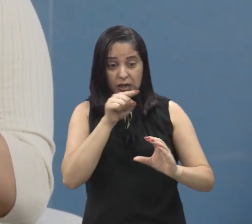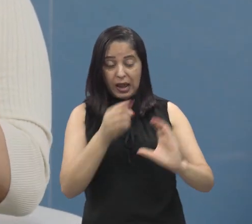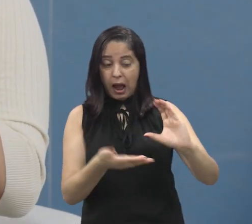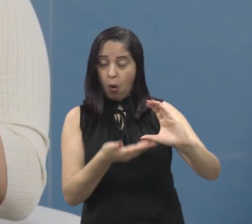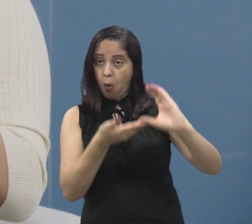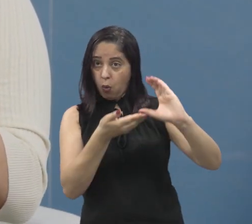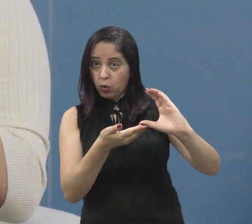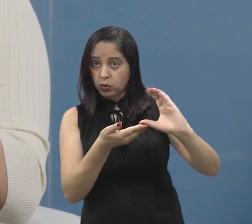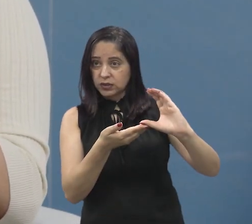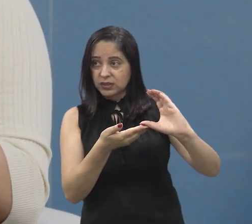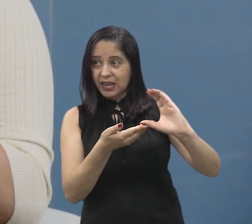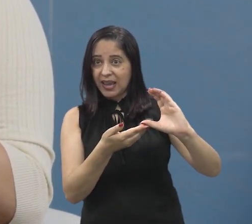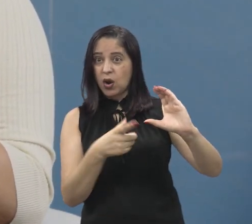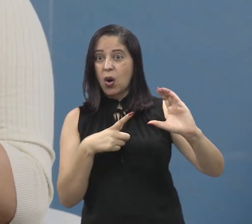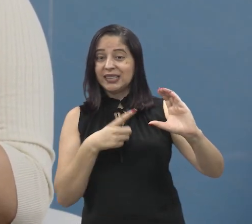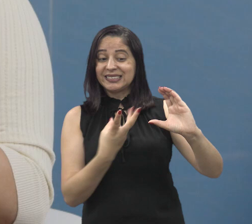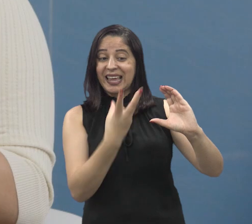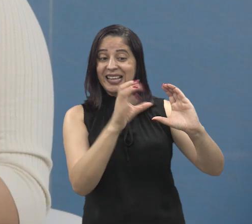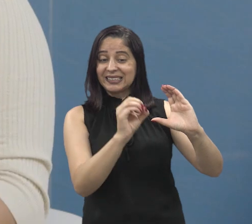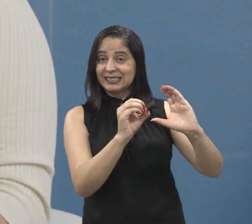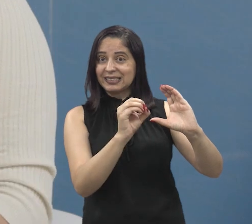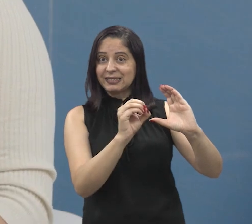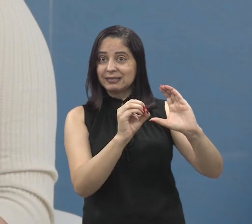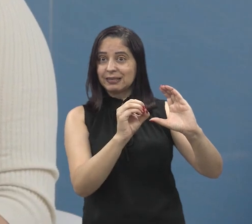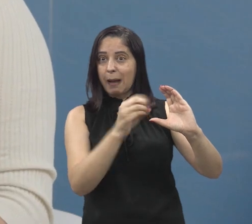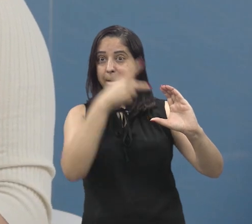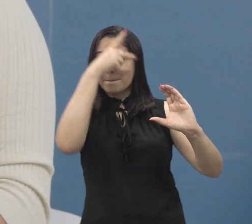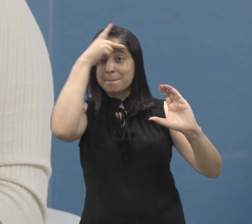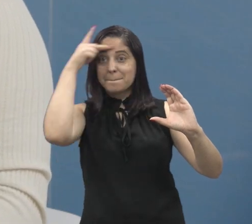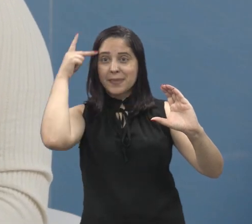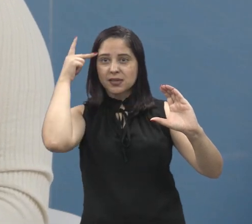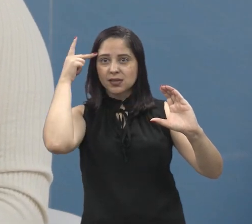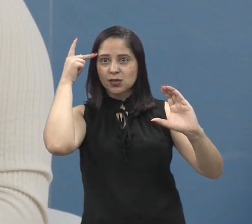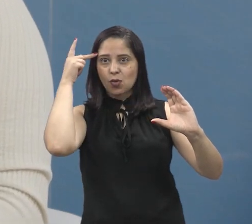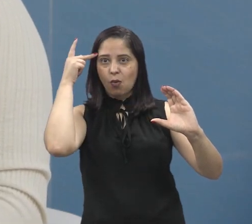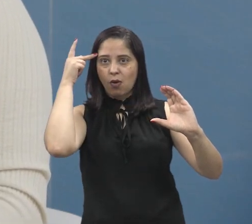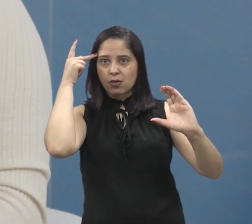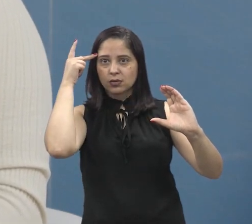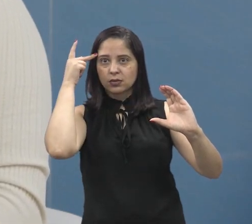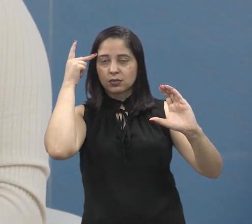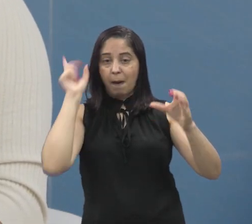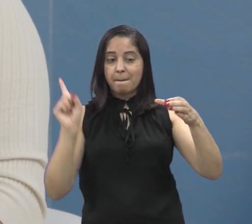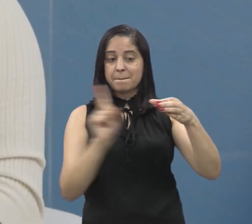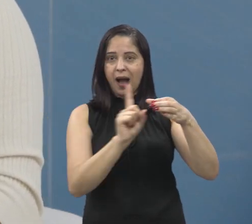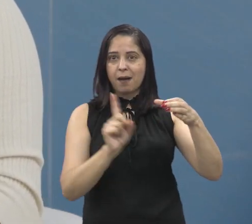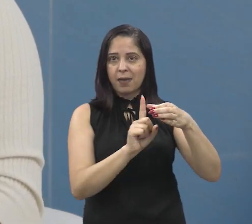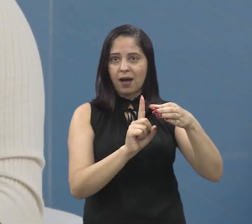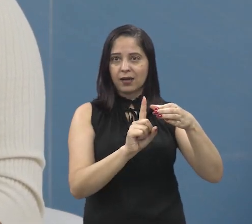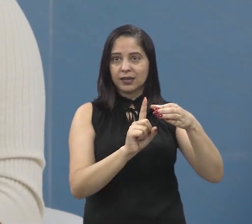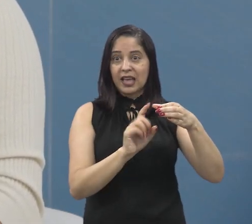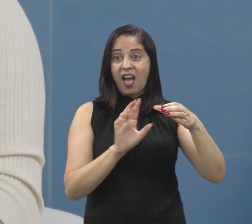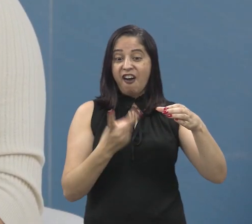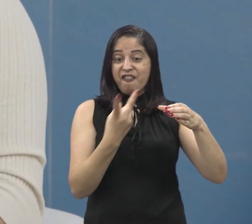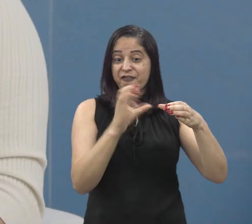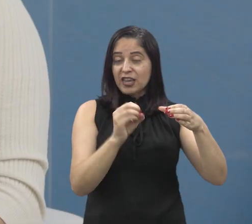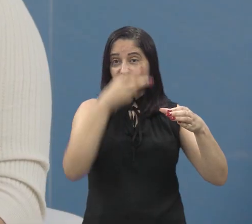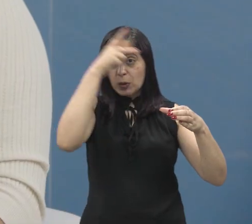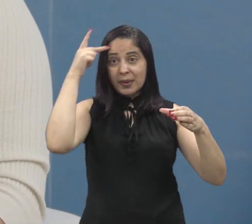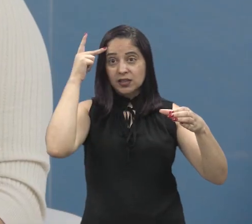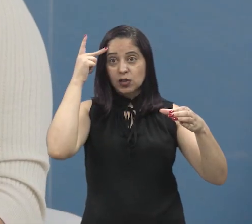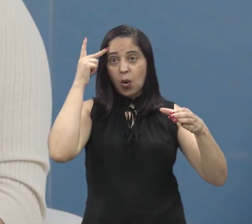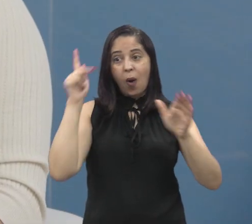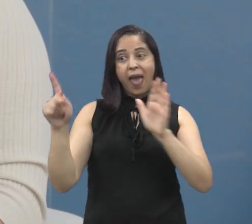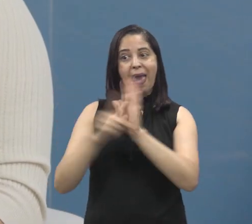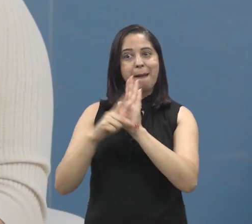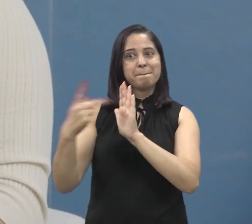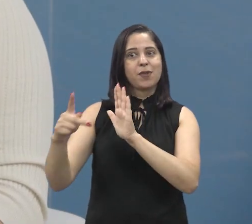Contour tem 30 cadeiras e 20 cadeiras é da sociedade civil e 10 do poder público. Ou seja, ele